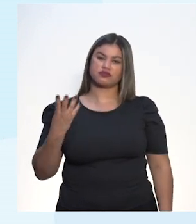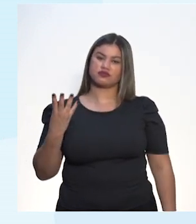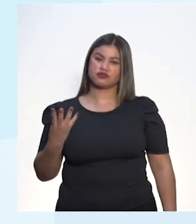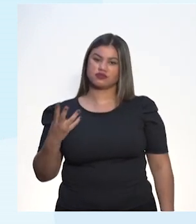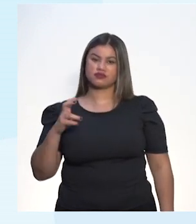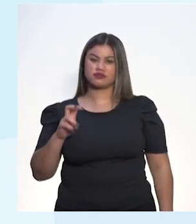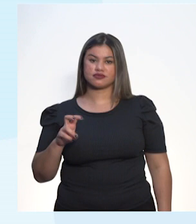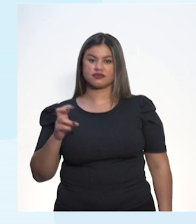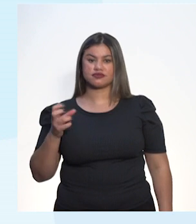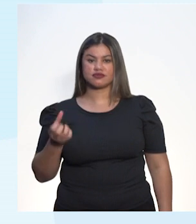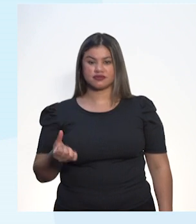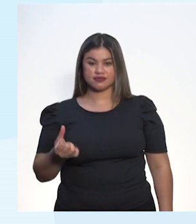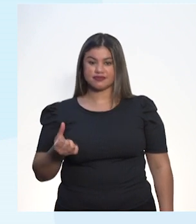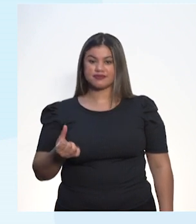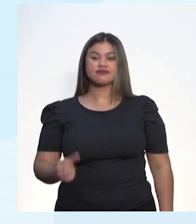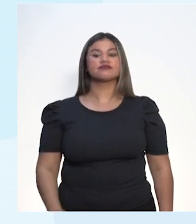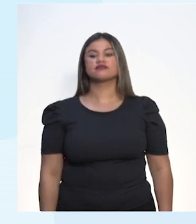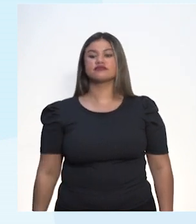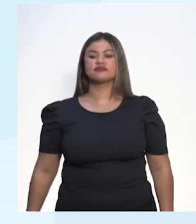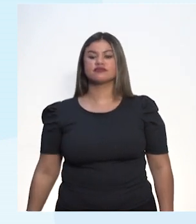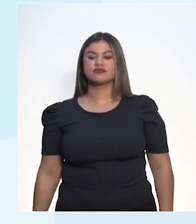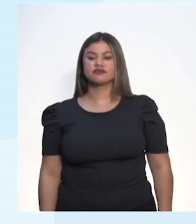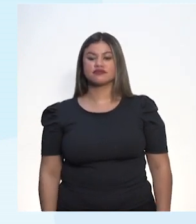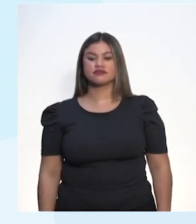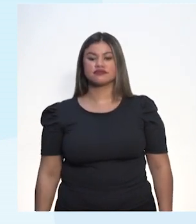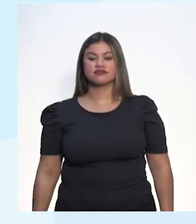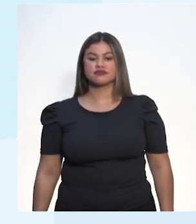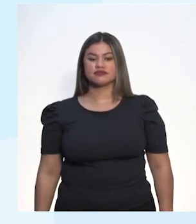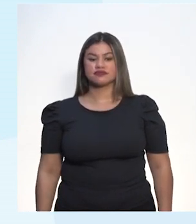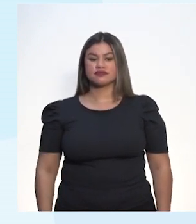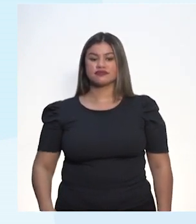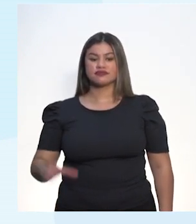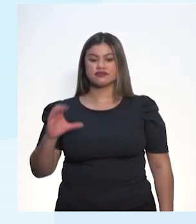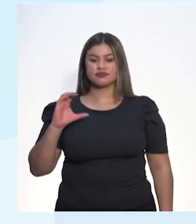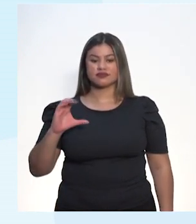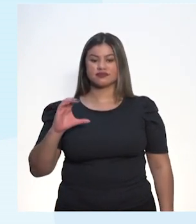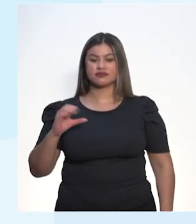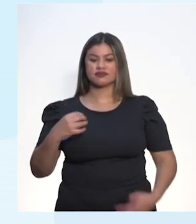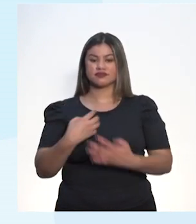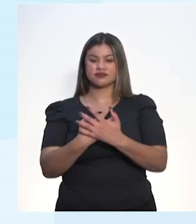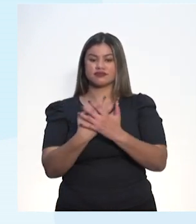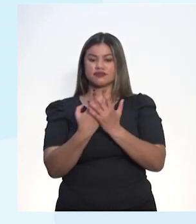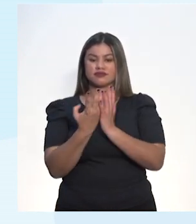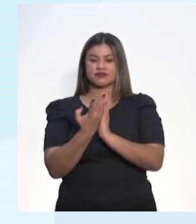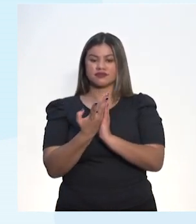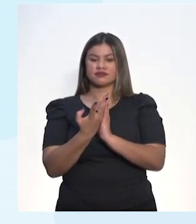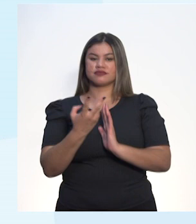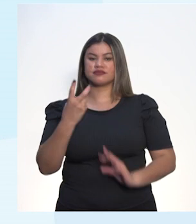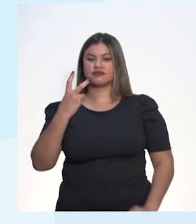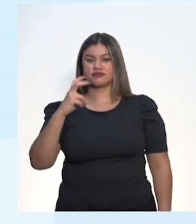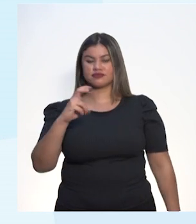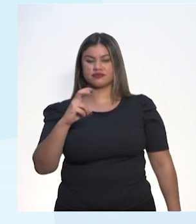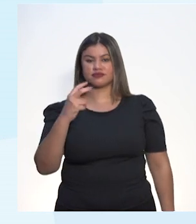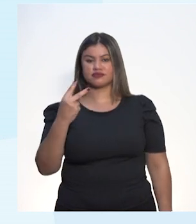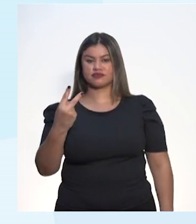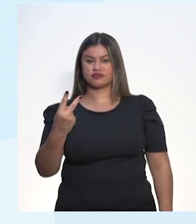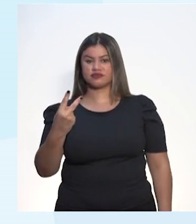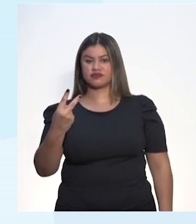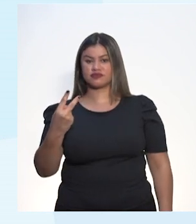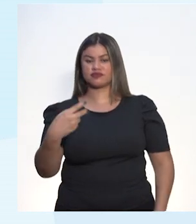é 5, ou é 6. E na C, o espaço amostral são